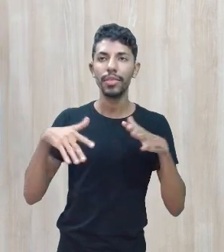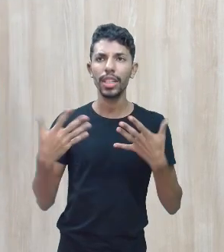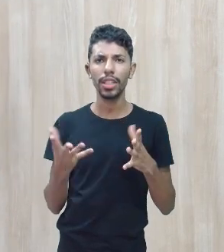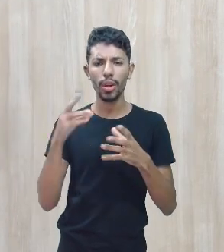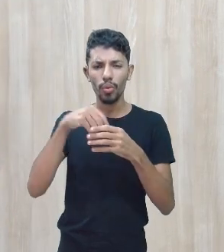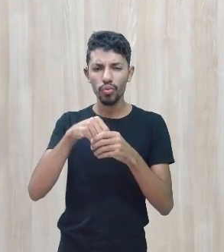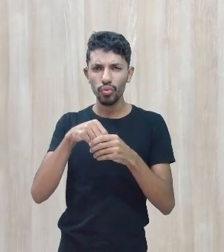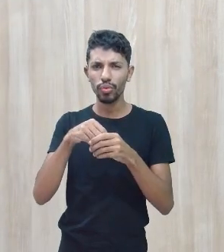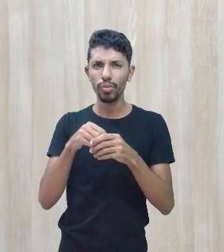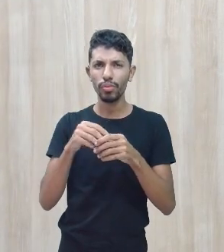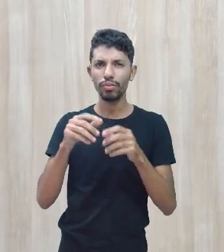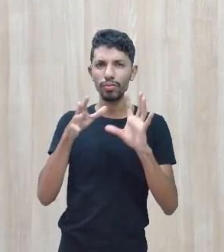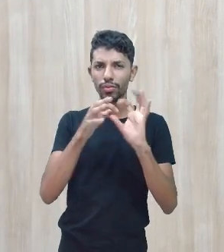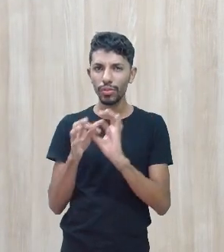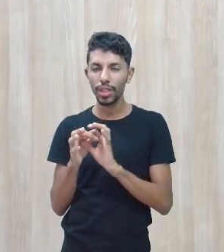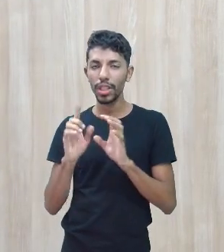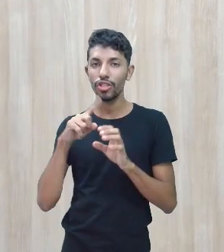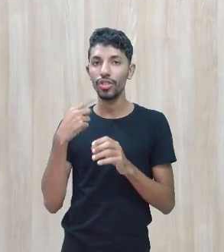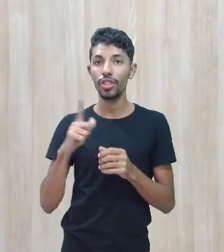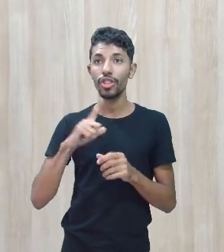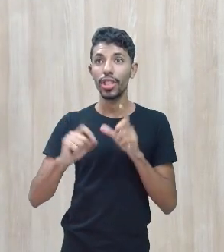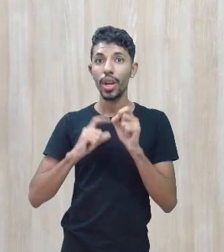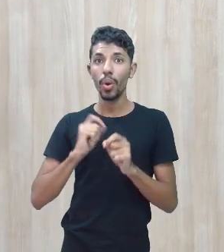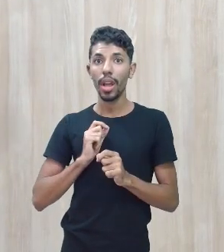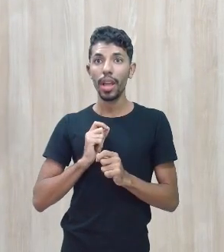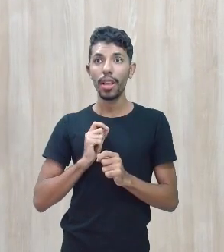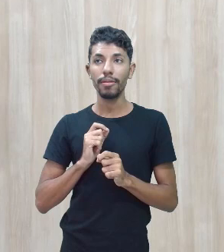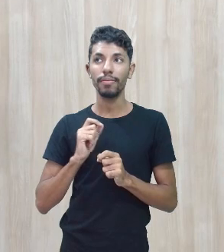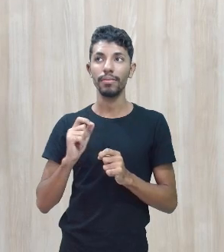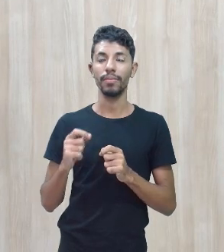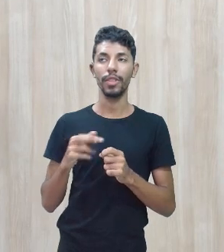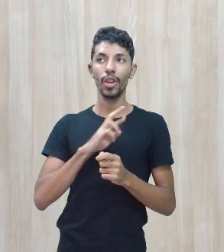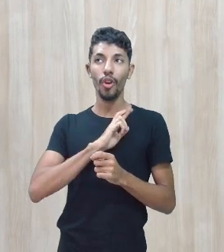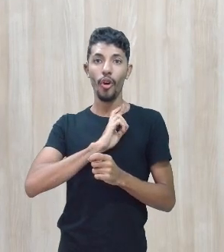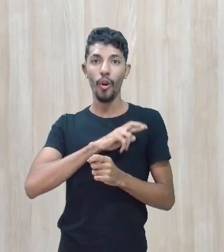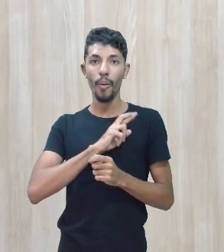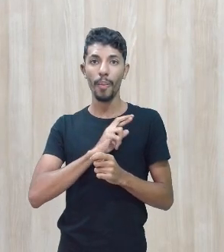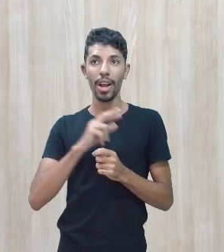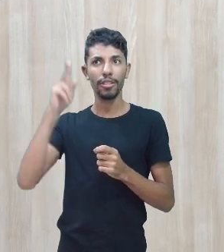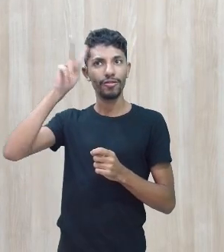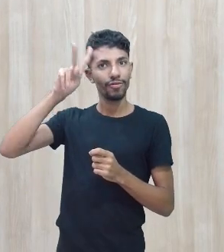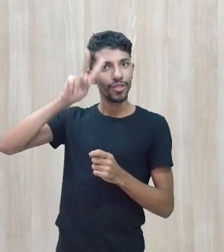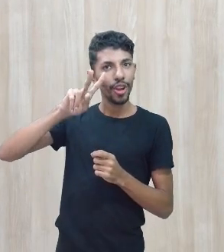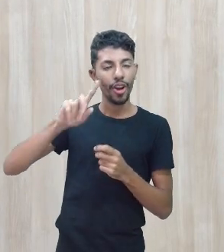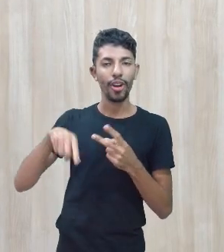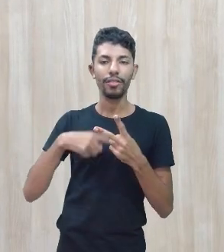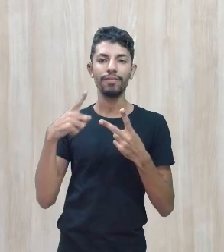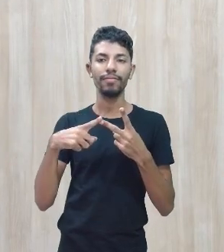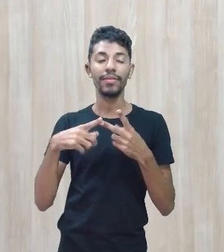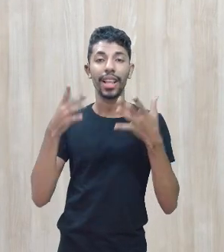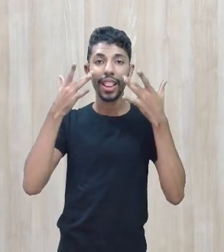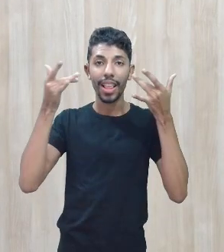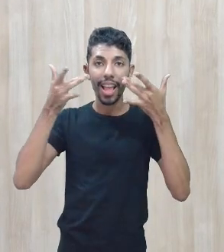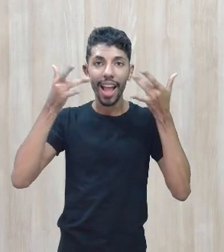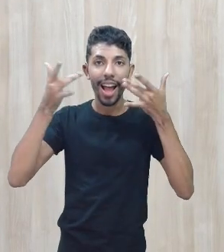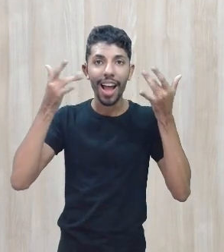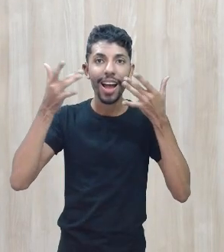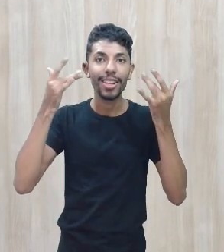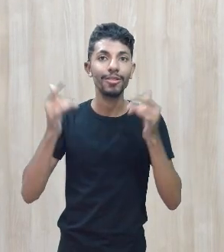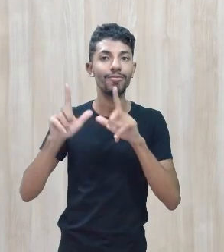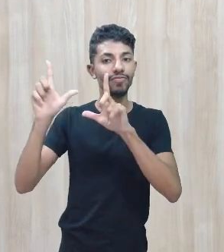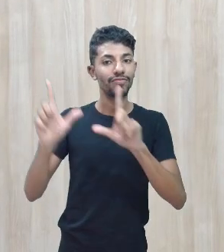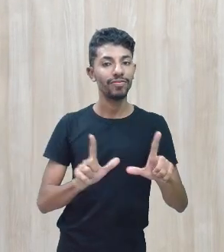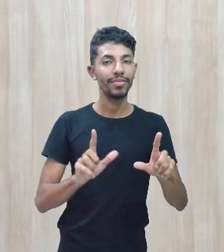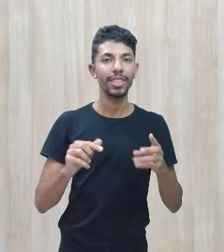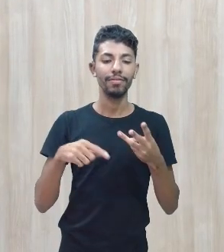leitura e escrita, temos os romances, temos as peças de teatro, né? Temos